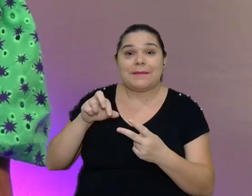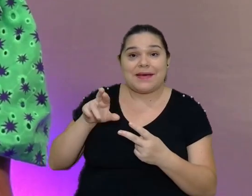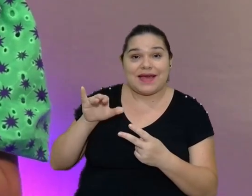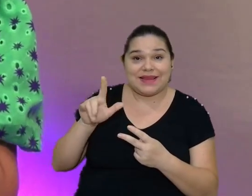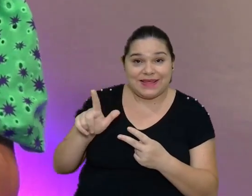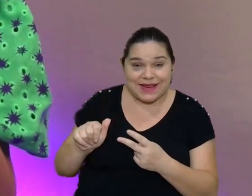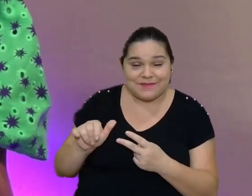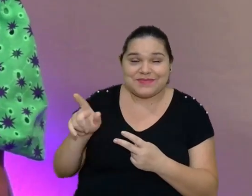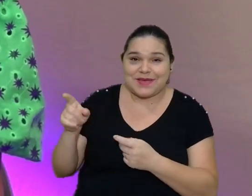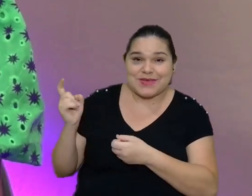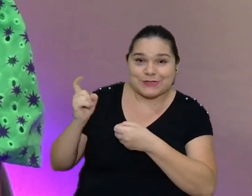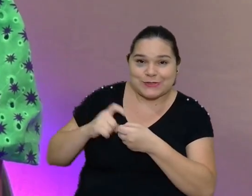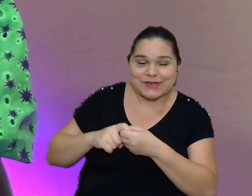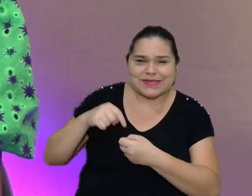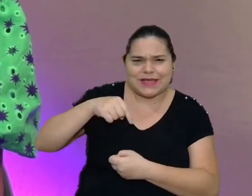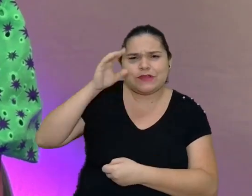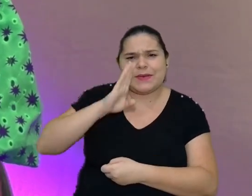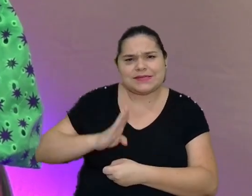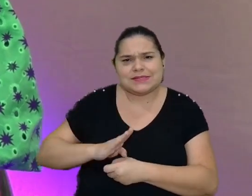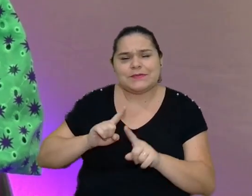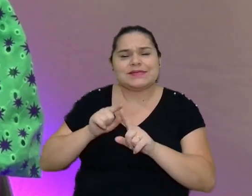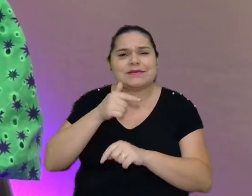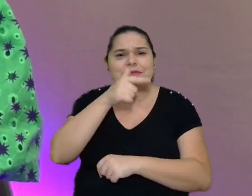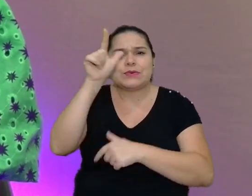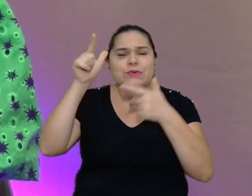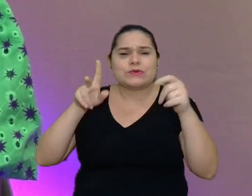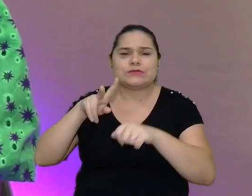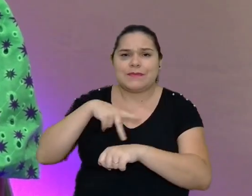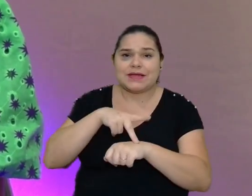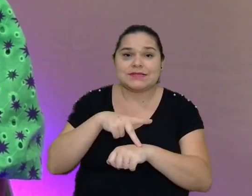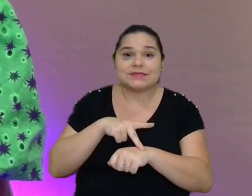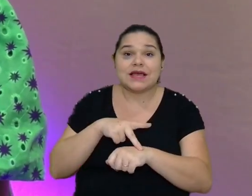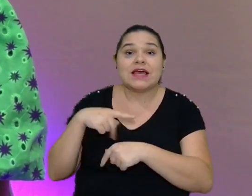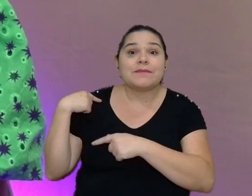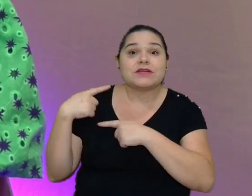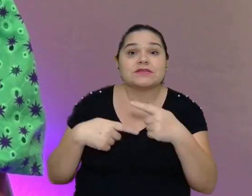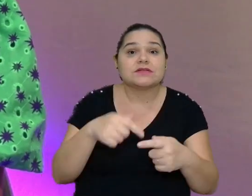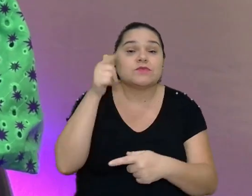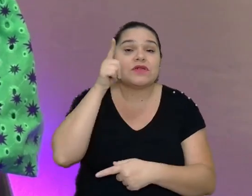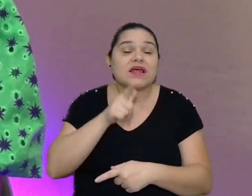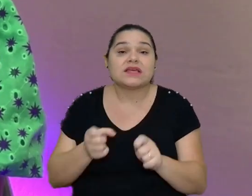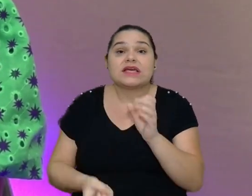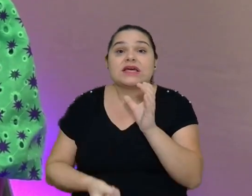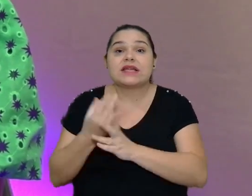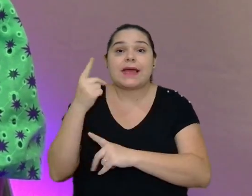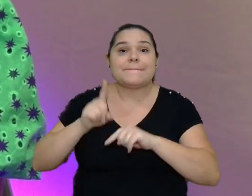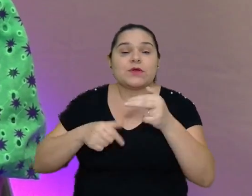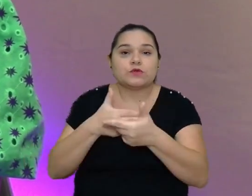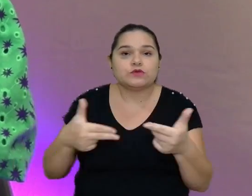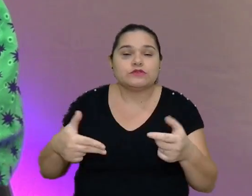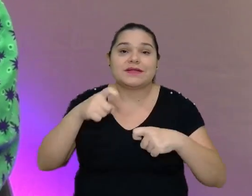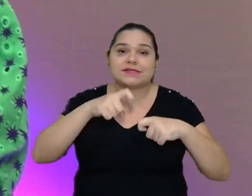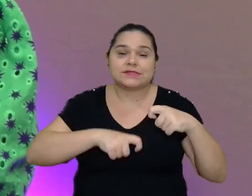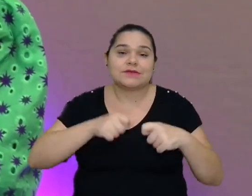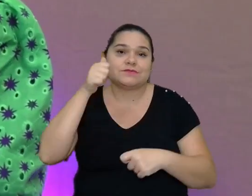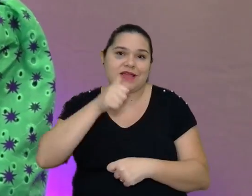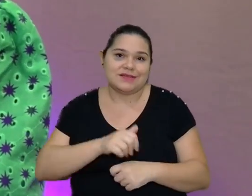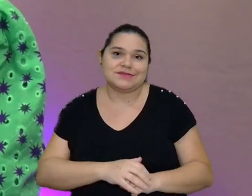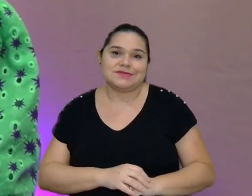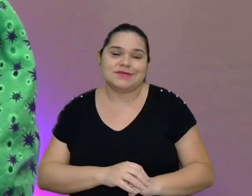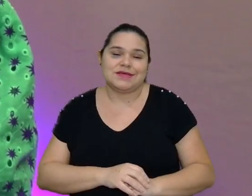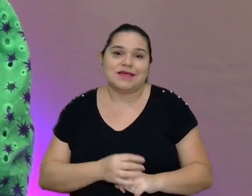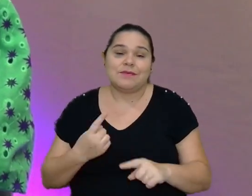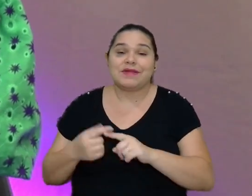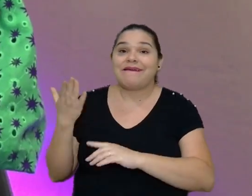não Brasil só, mas também de outros países, mas a primeira geração de mulheres desenvolvendo produtos para sexualidade feminina, o que era feito antes por